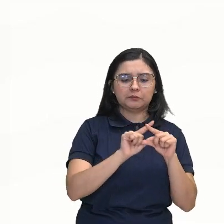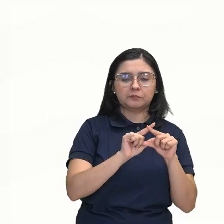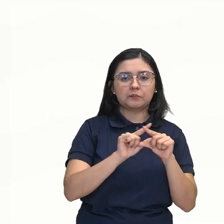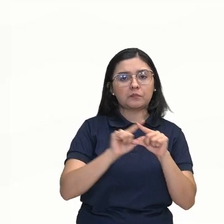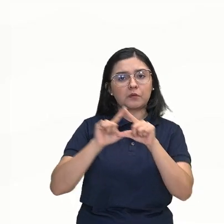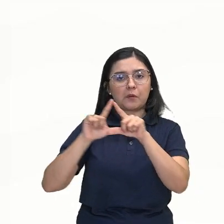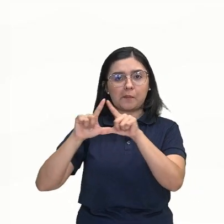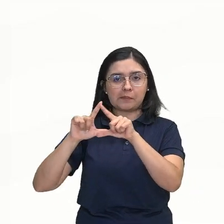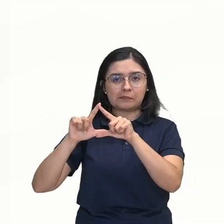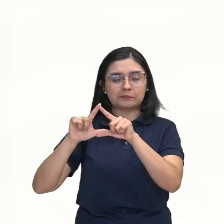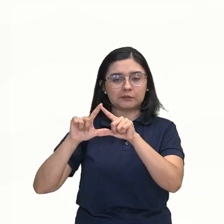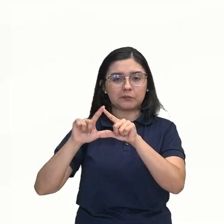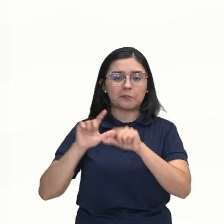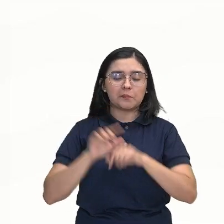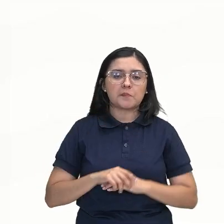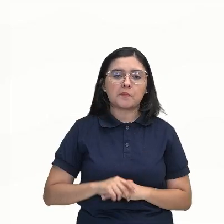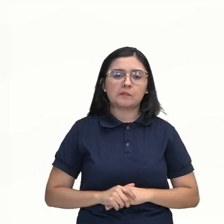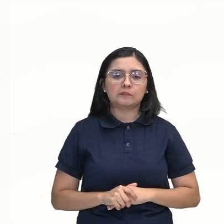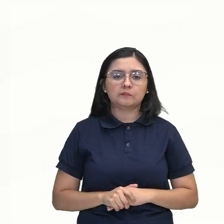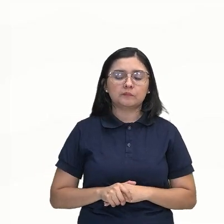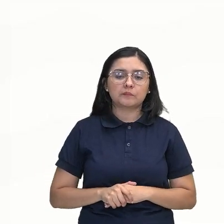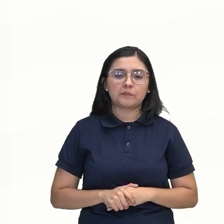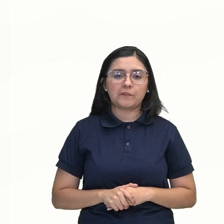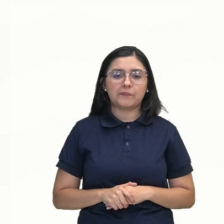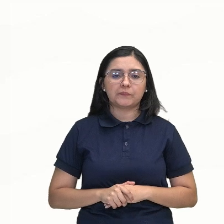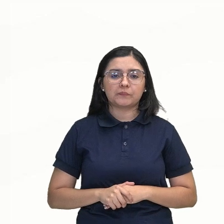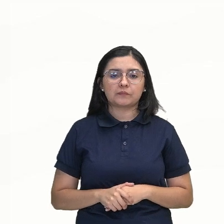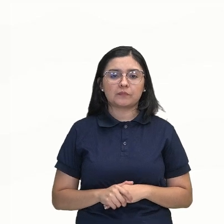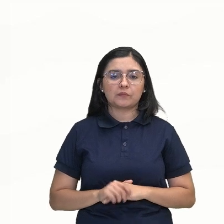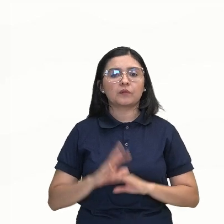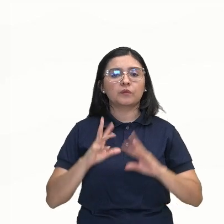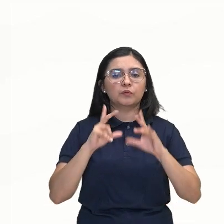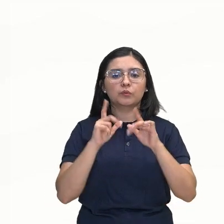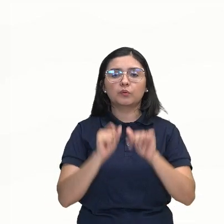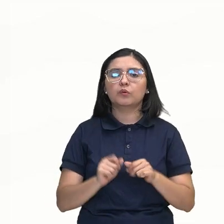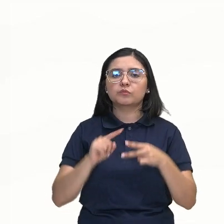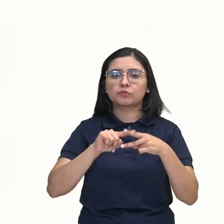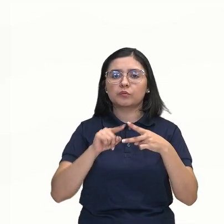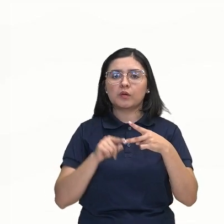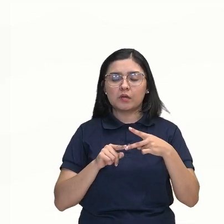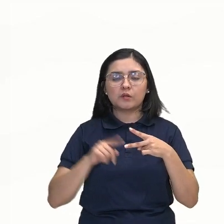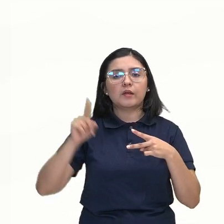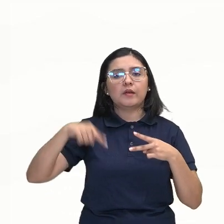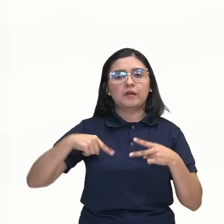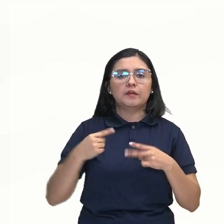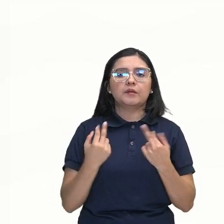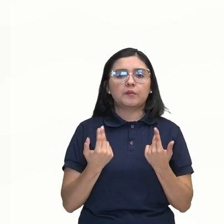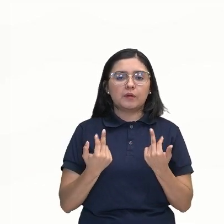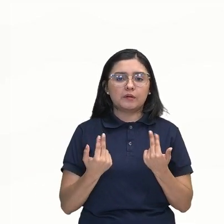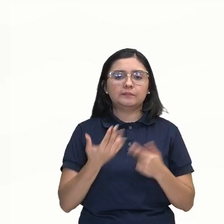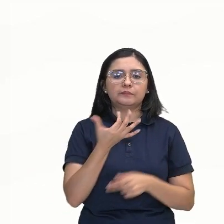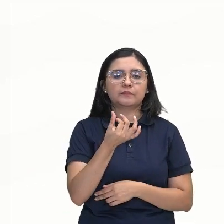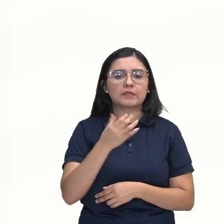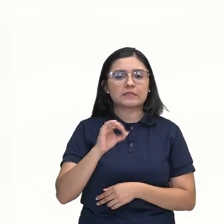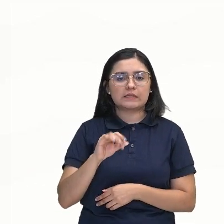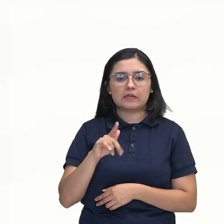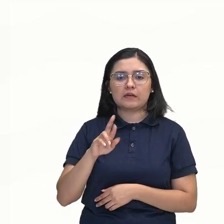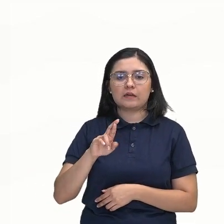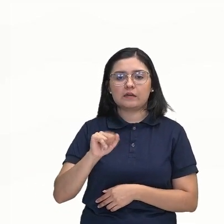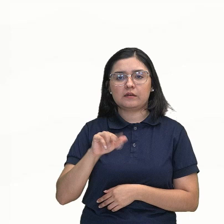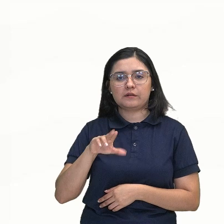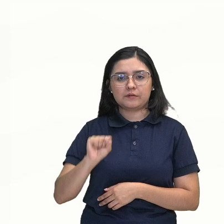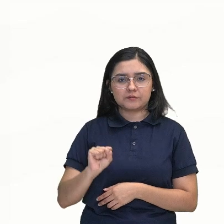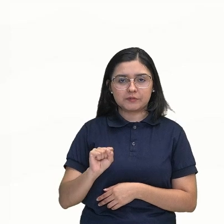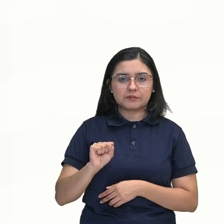ou o menor, tá? Todos os seus ângulos são iguais e medem